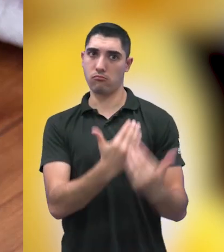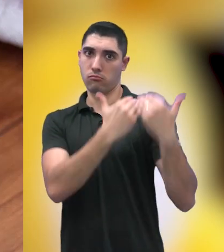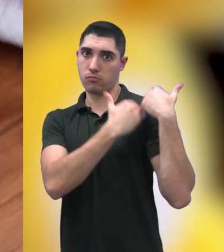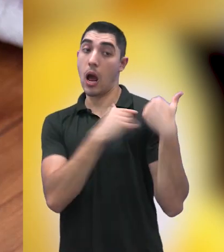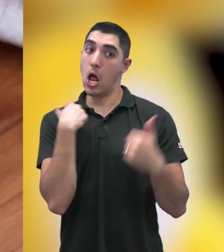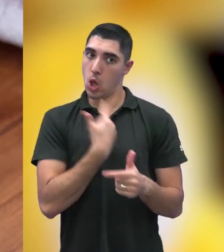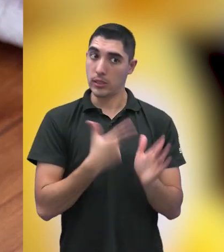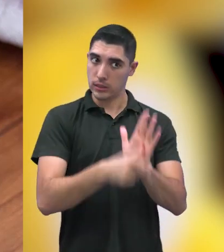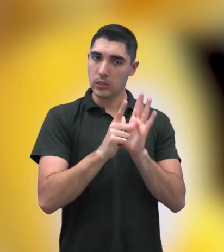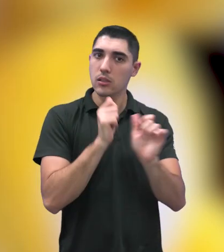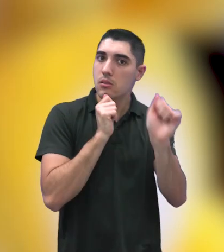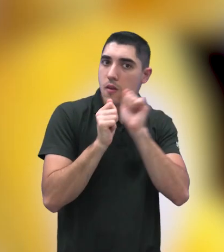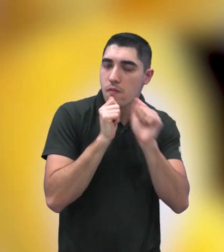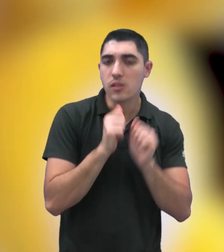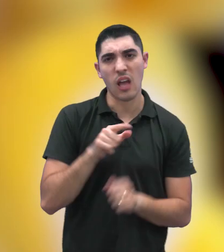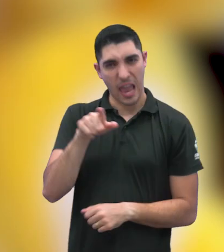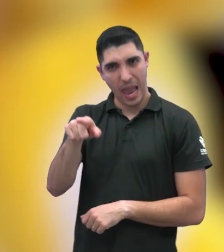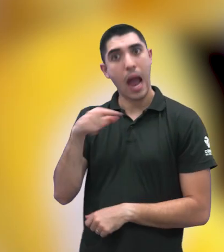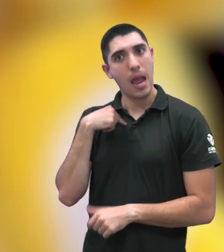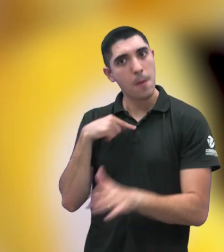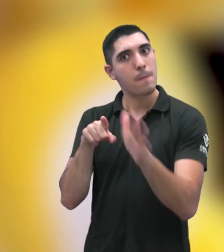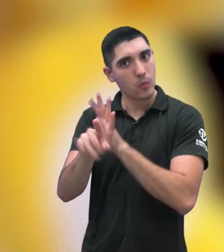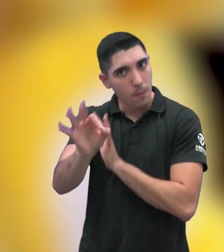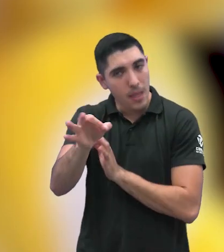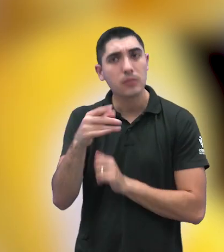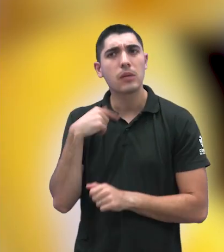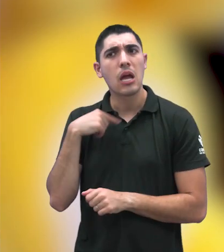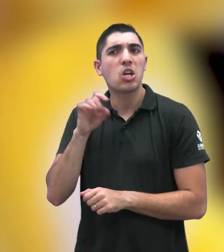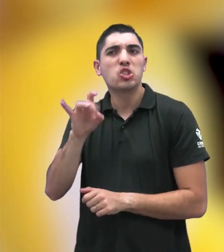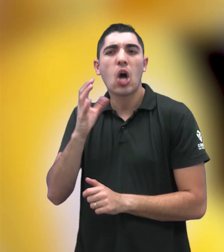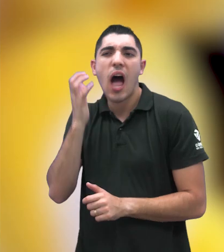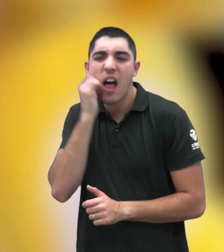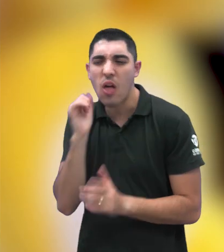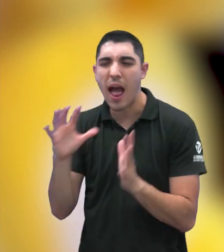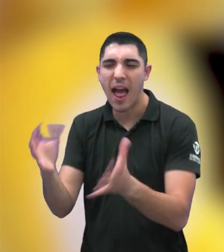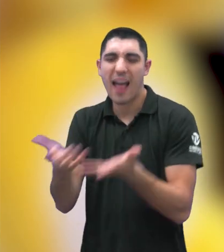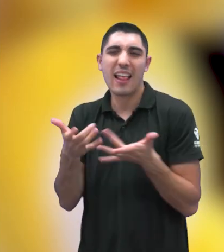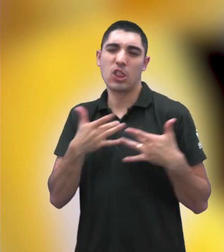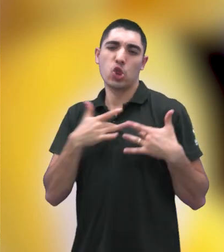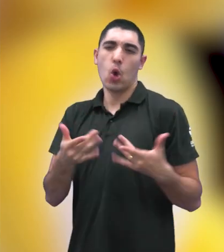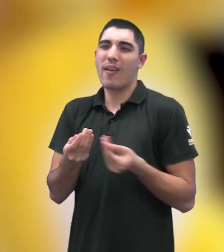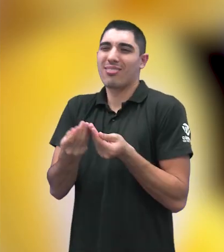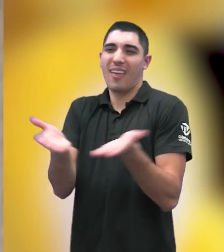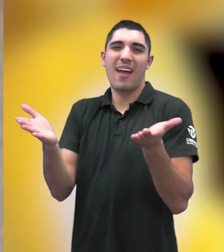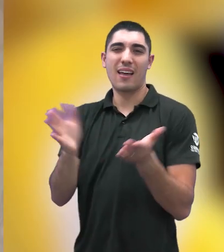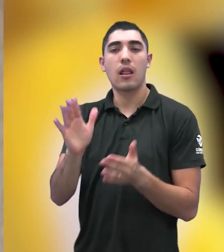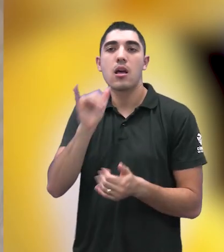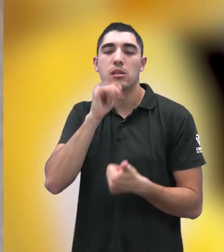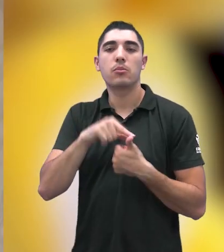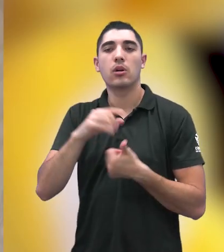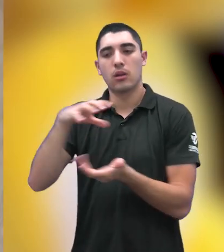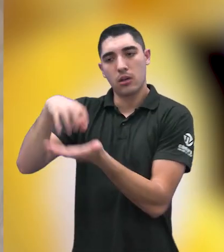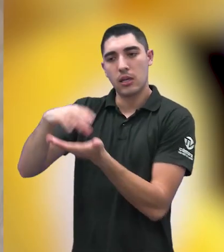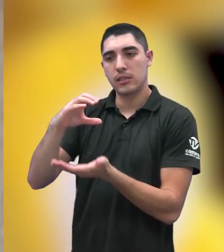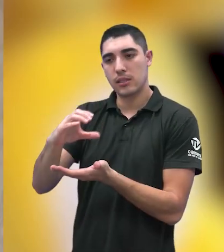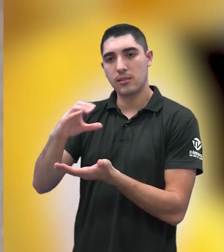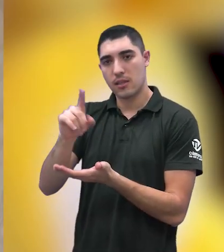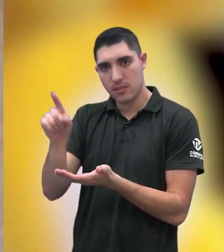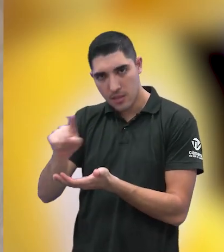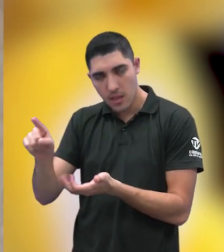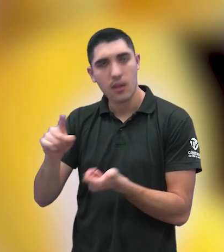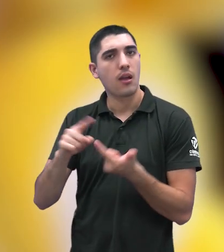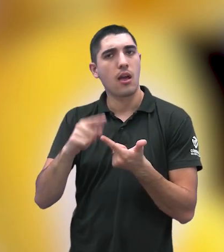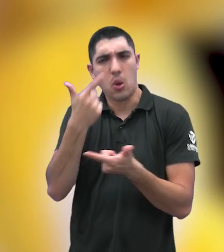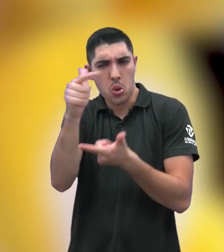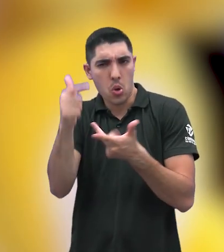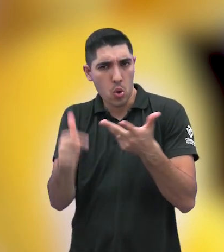né? Isso, eu ia te perguntar a respeito disso, porque não é simplesmente doar, assim como a maioria das ONGs faz, né? CCZ, que é o Centro de Controle de